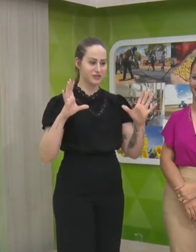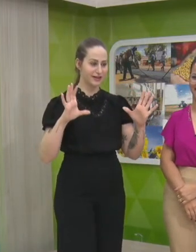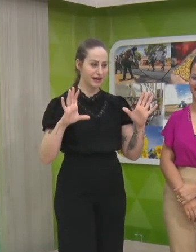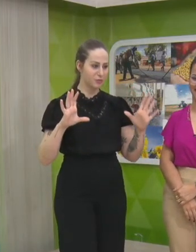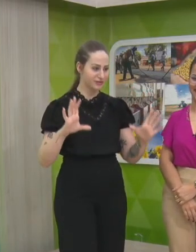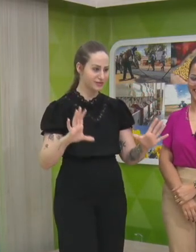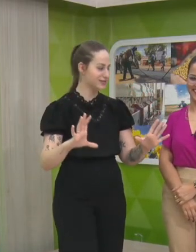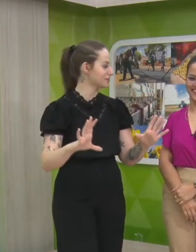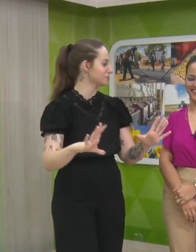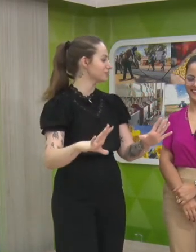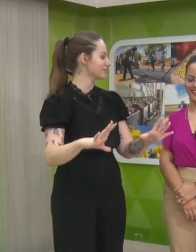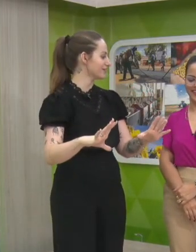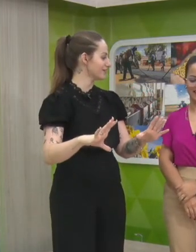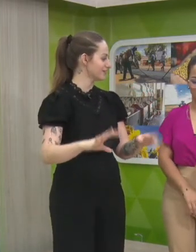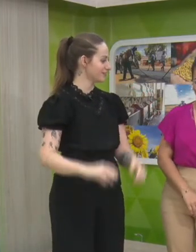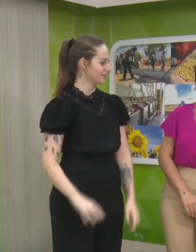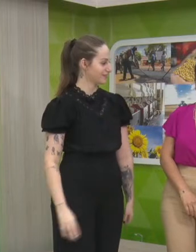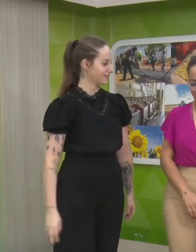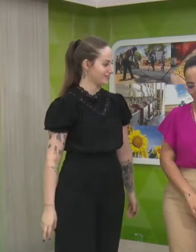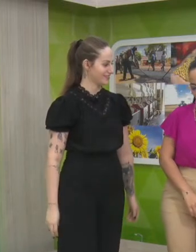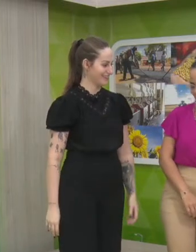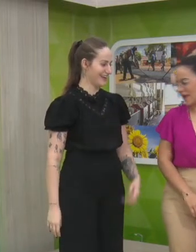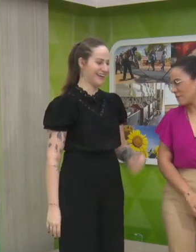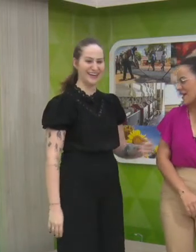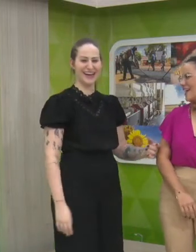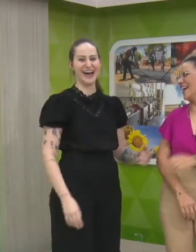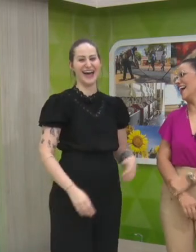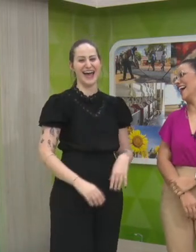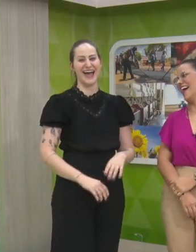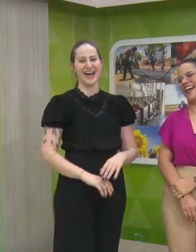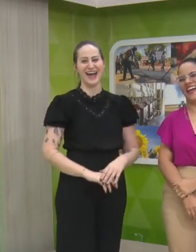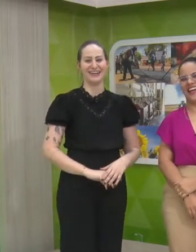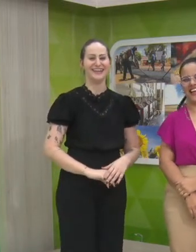quando fecha. Tem aquele amortecedor, né? É, o neném fica assim, ó.